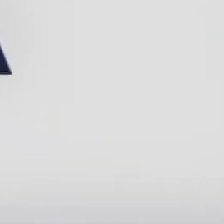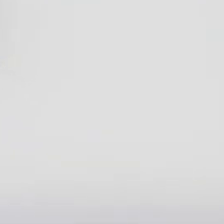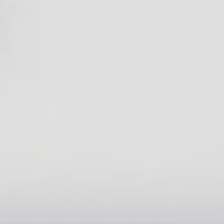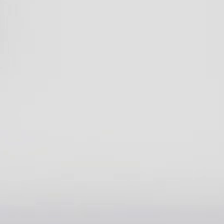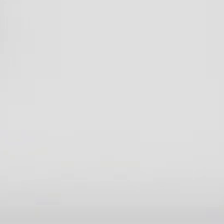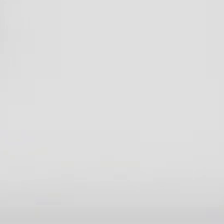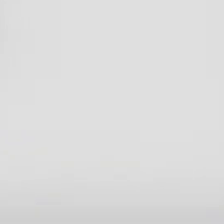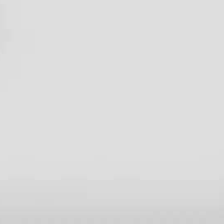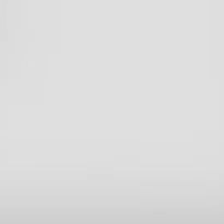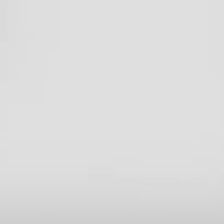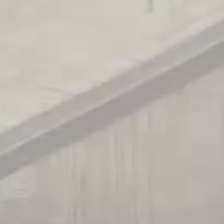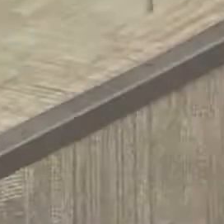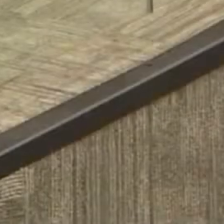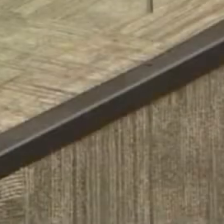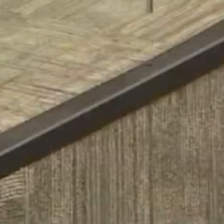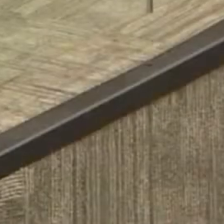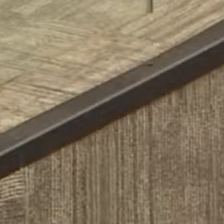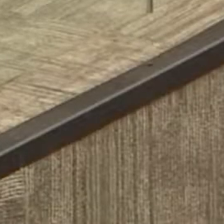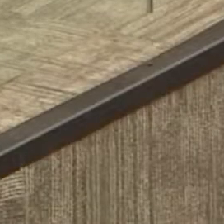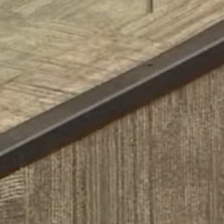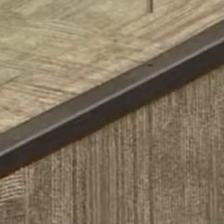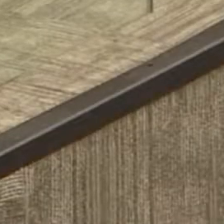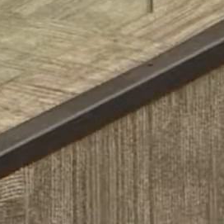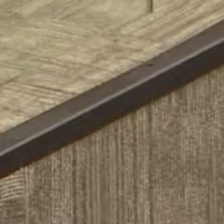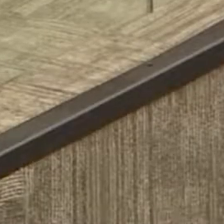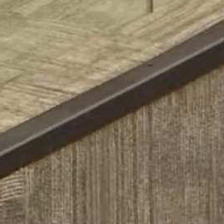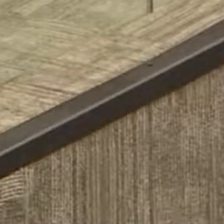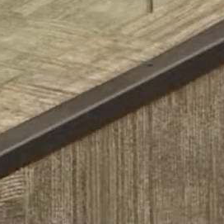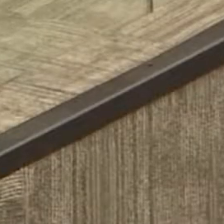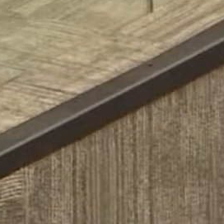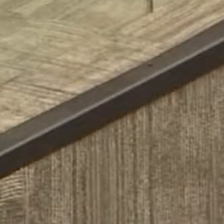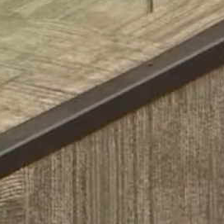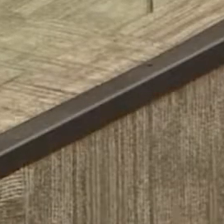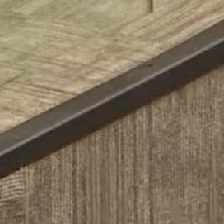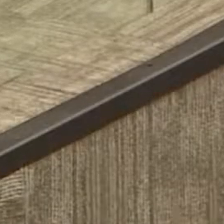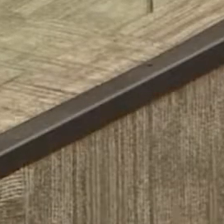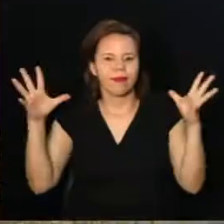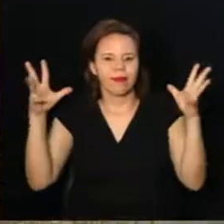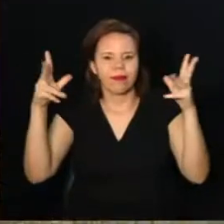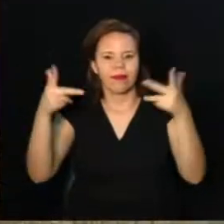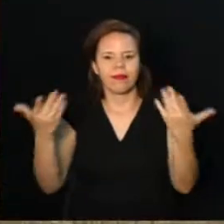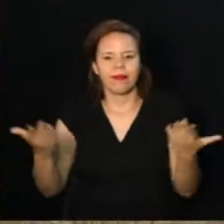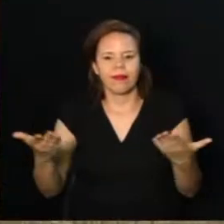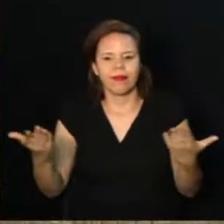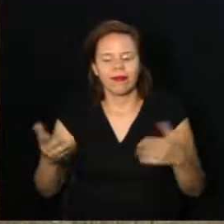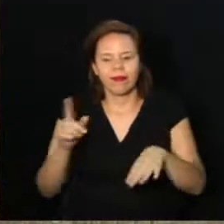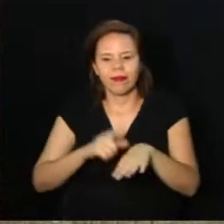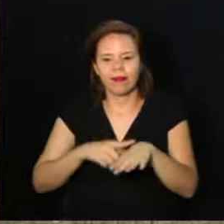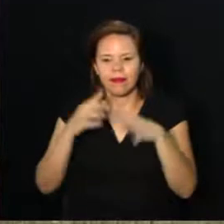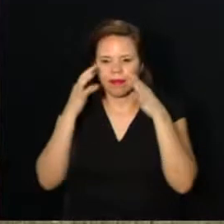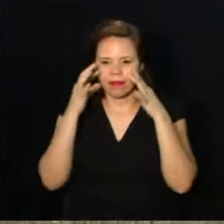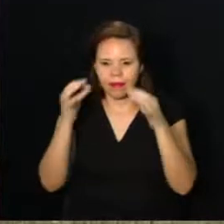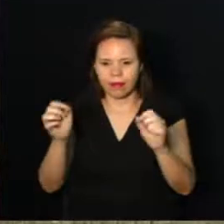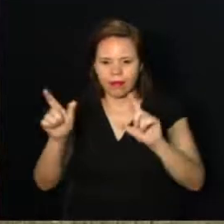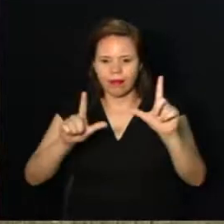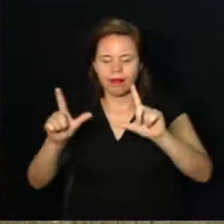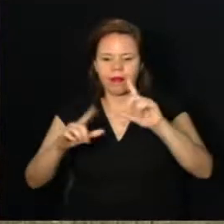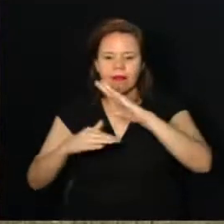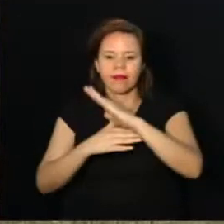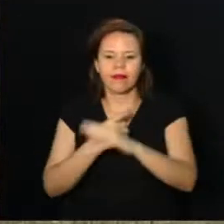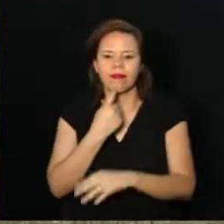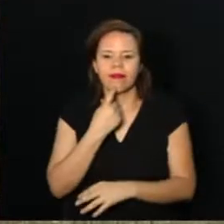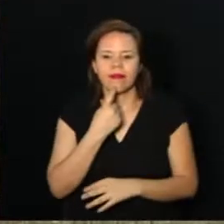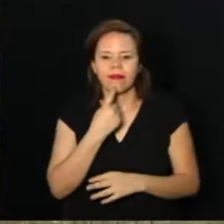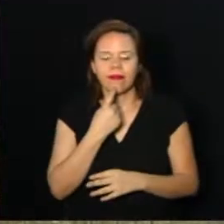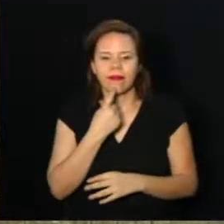TV Câmara, Campinas. Bom dia a todos que neste momento estão sintonizados na TV Câmara